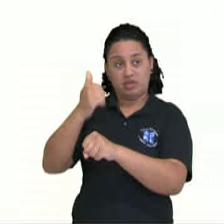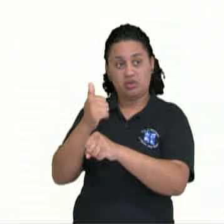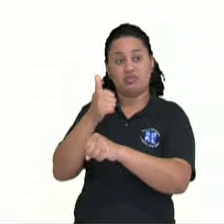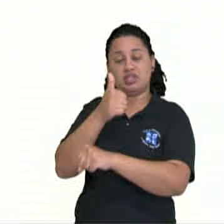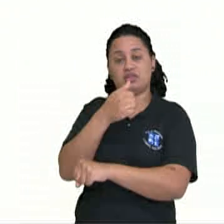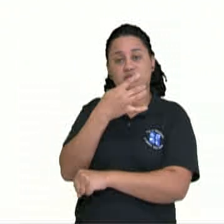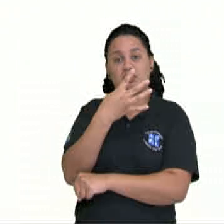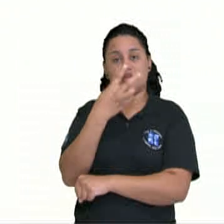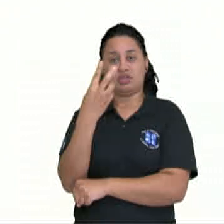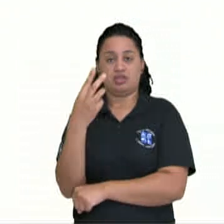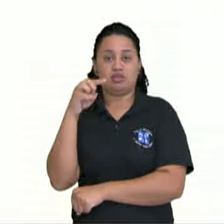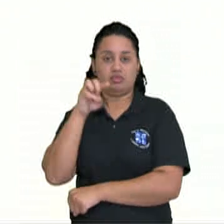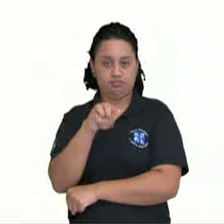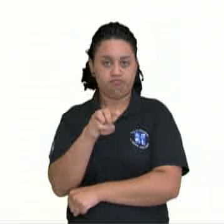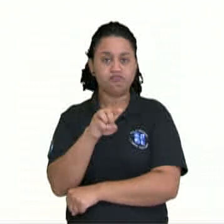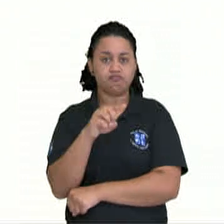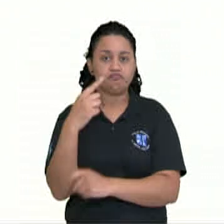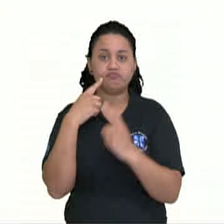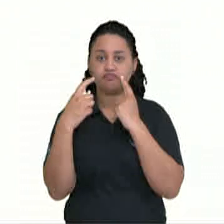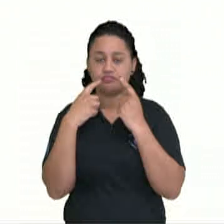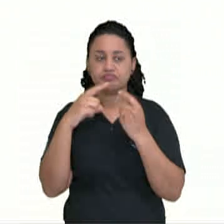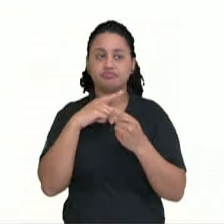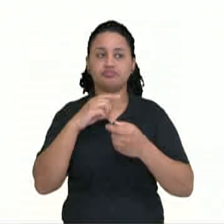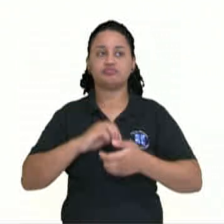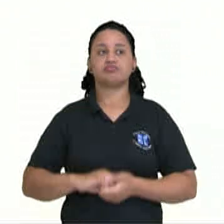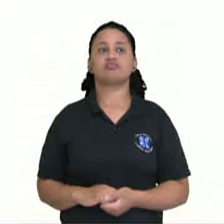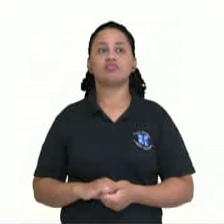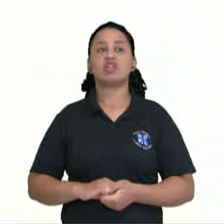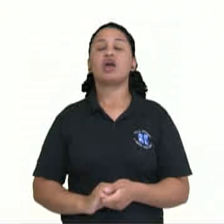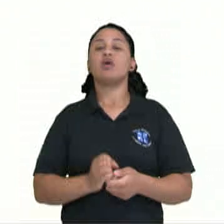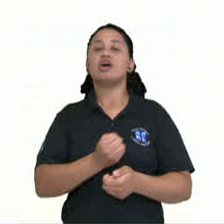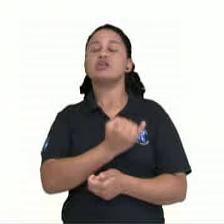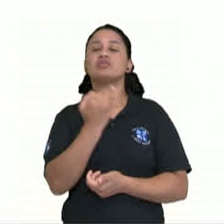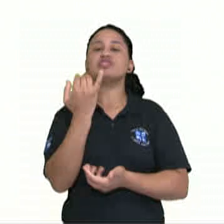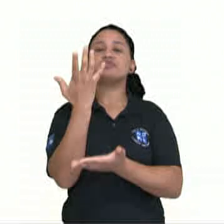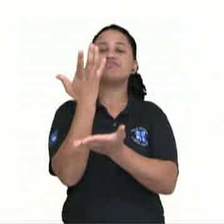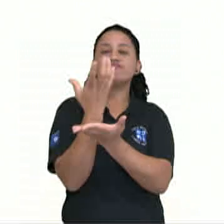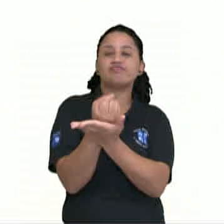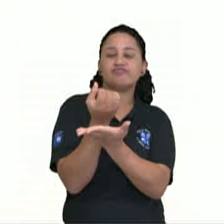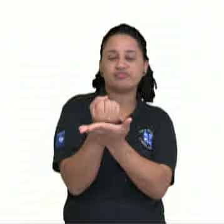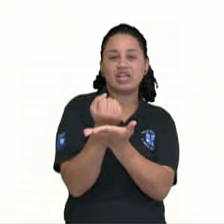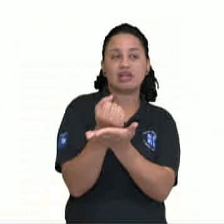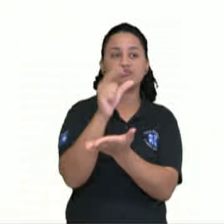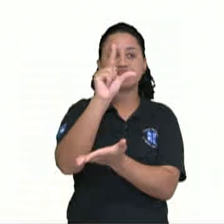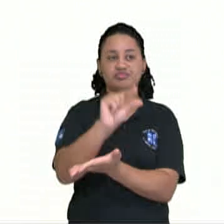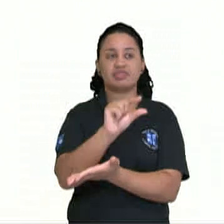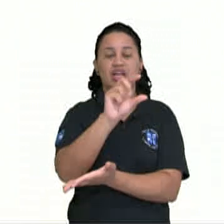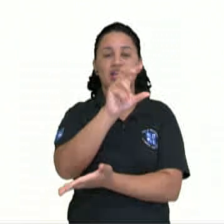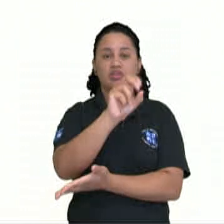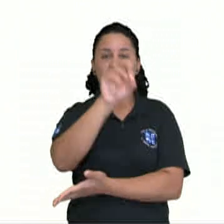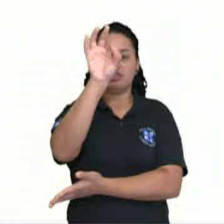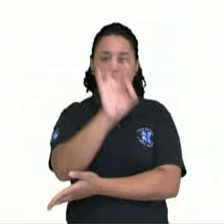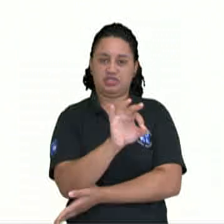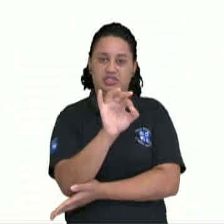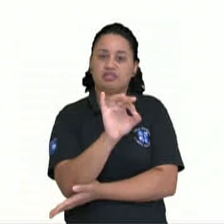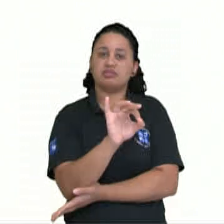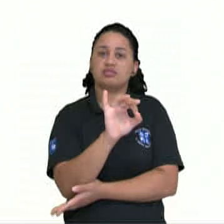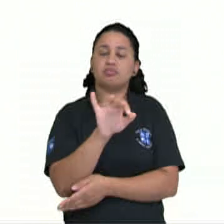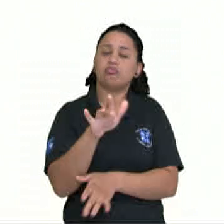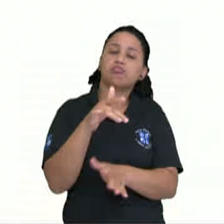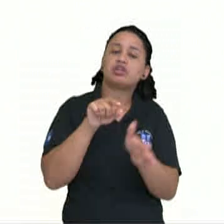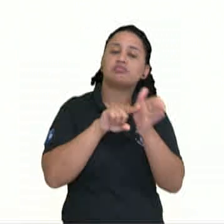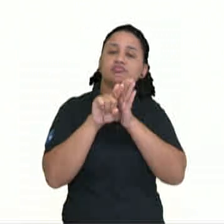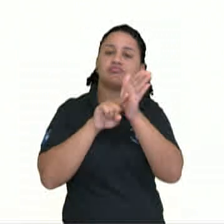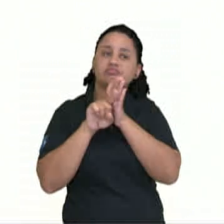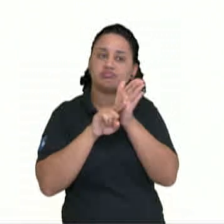143 mil. A velocidade de downloads caiu até 50% no fim de março, conforme monitoramento